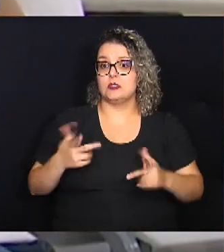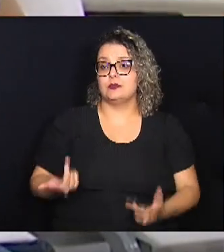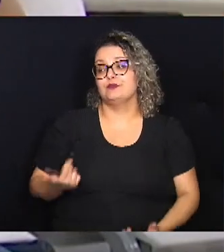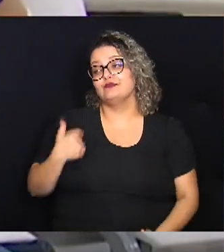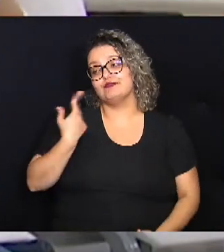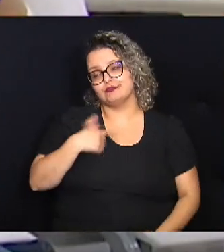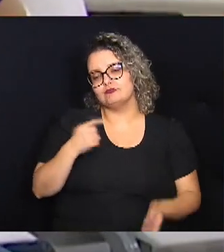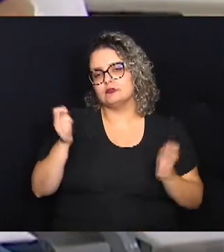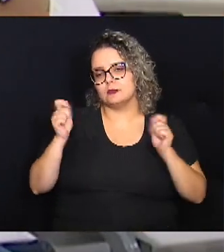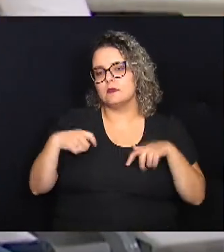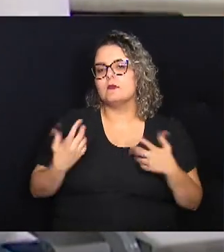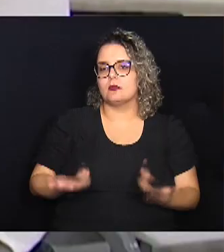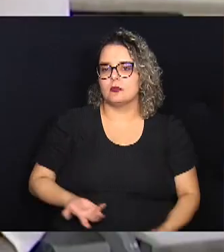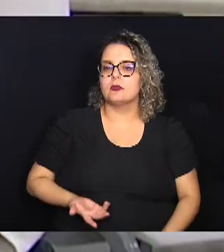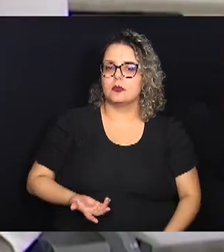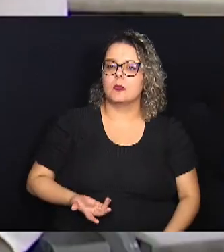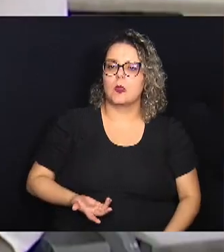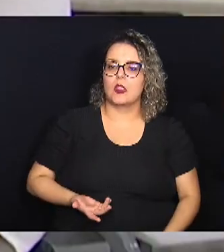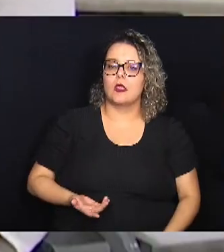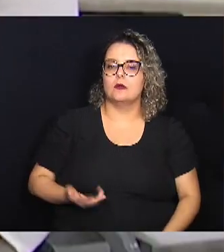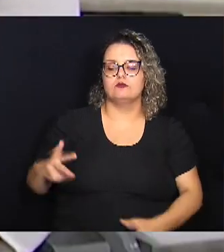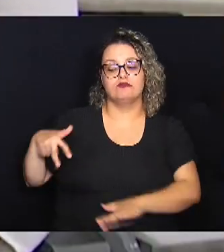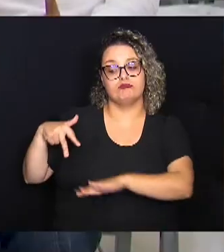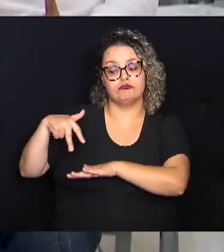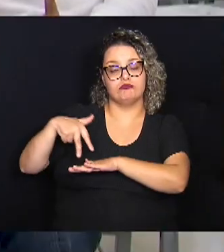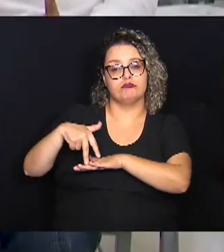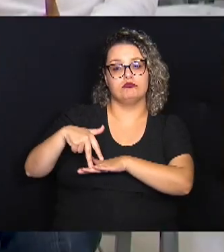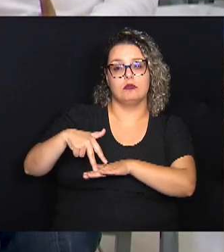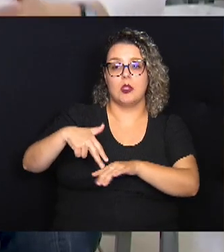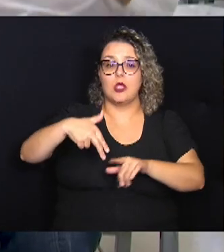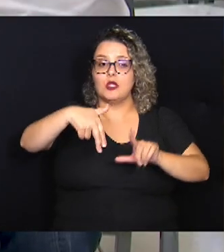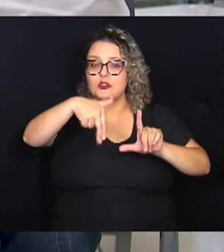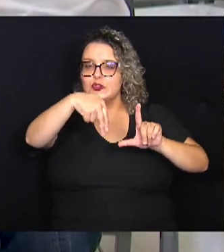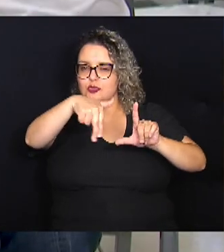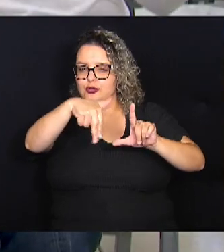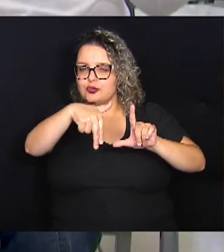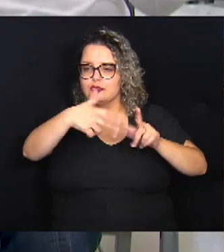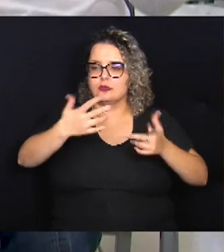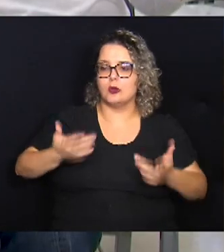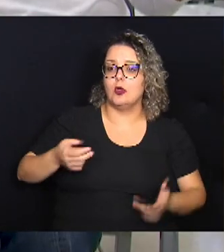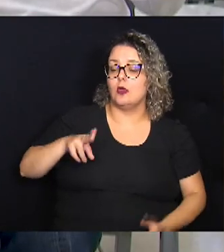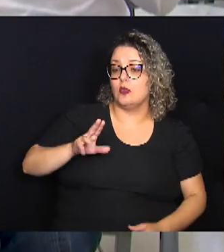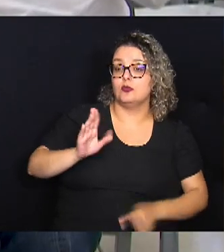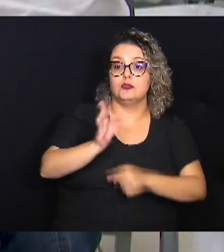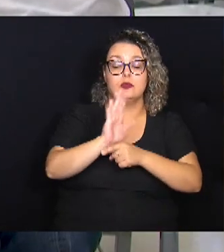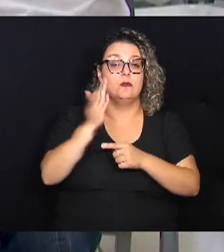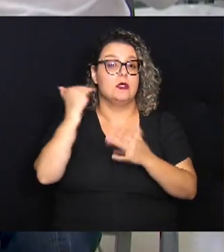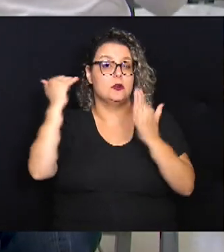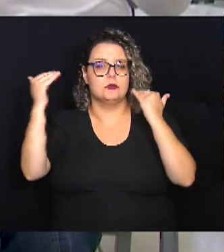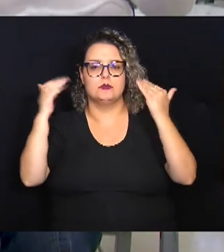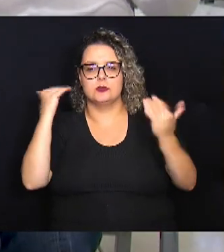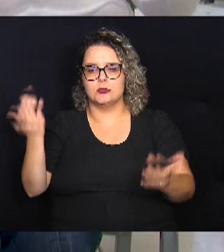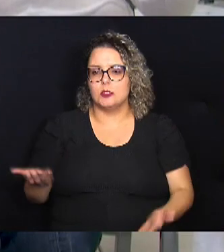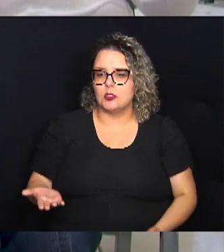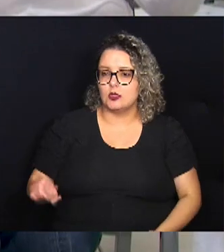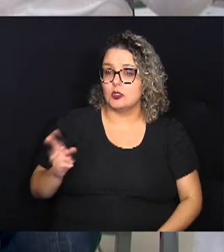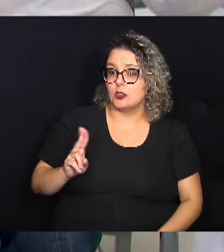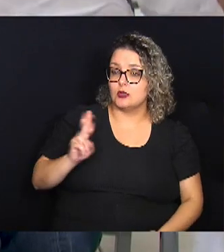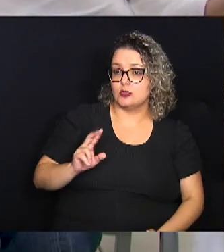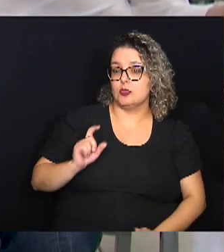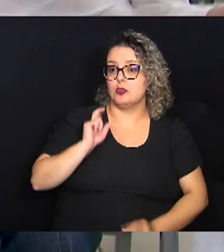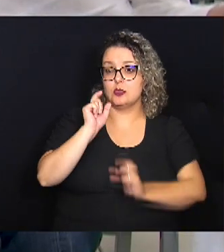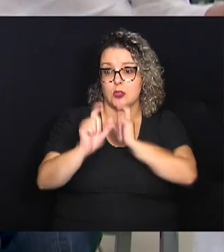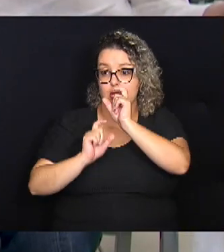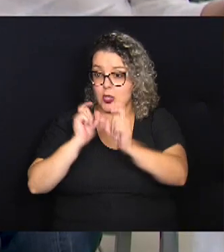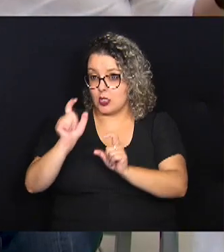capaz de ver, muitas vezes, né, um personagem de uma novela, né, ou de um filme que faz muito sucesso, que usou muito uma determinada expressão